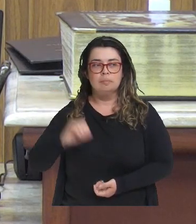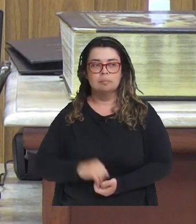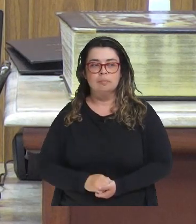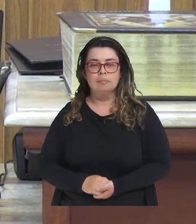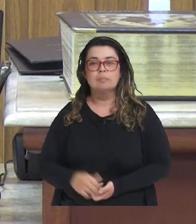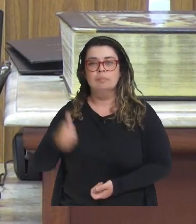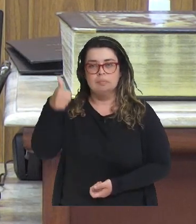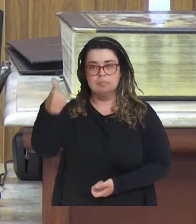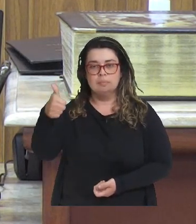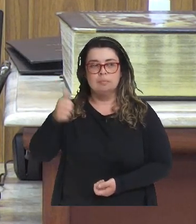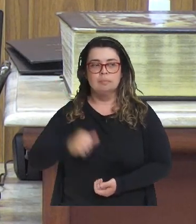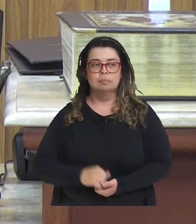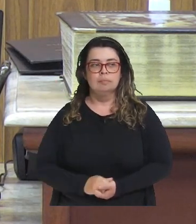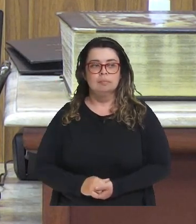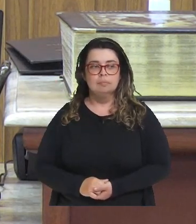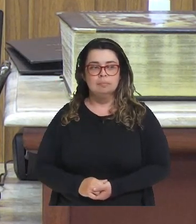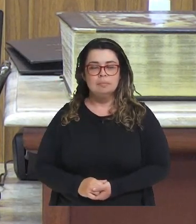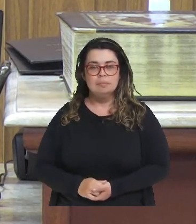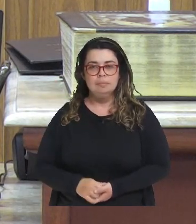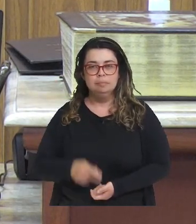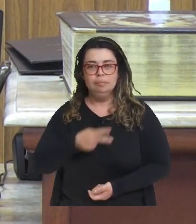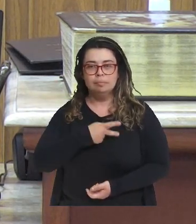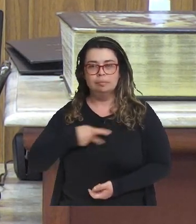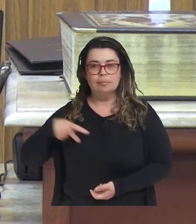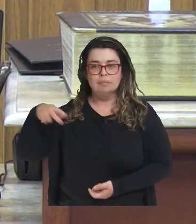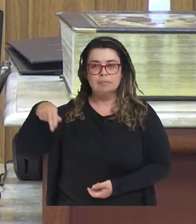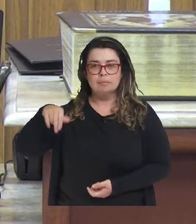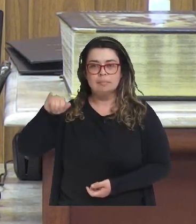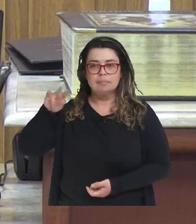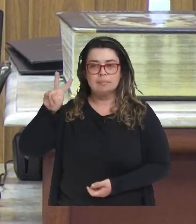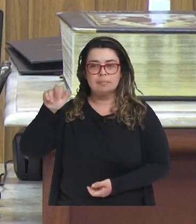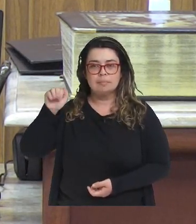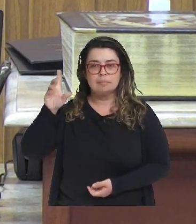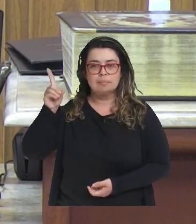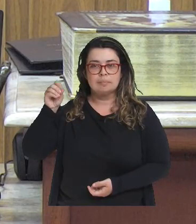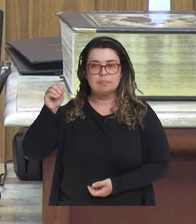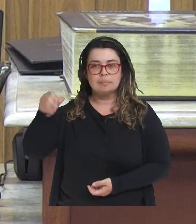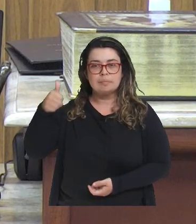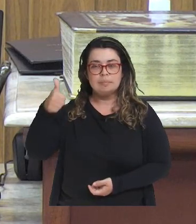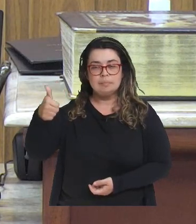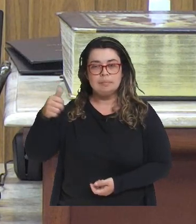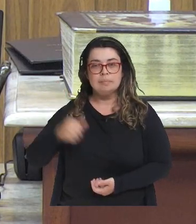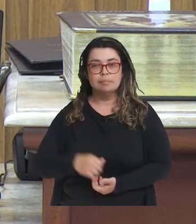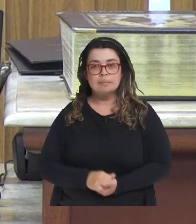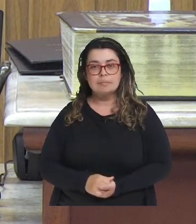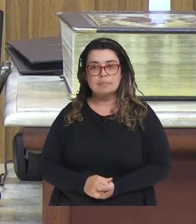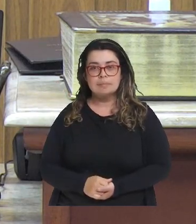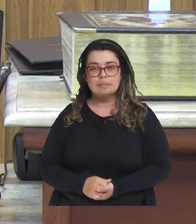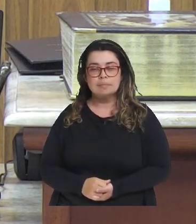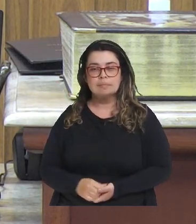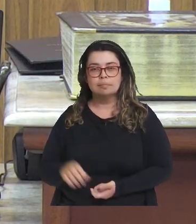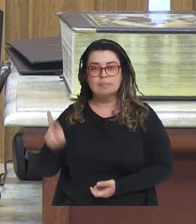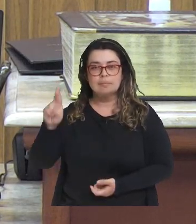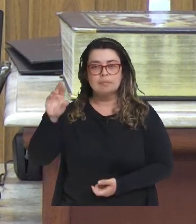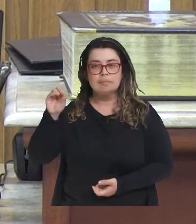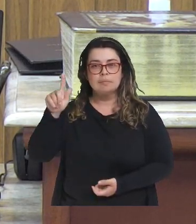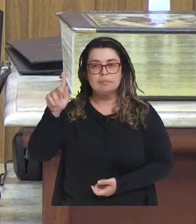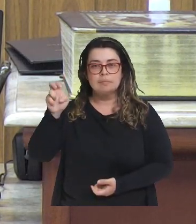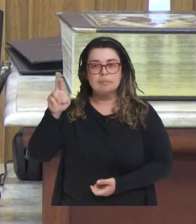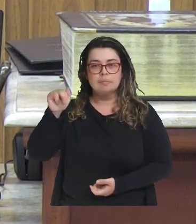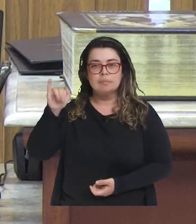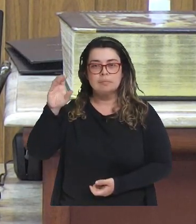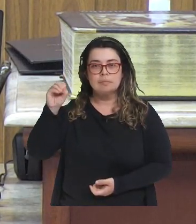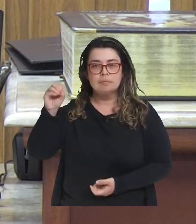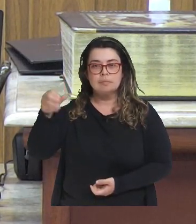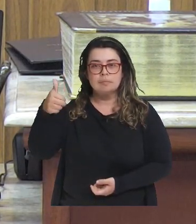Ramão, presente. Nivaldo dos Santos. Pastor Nivaldo da Pedanada, presente. Rogério Nascimento. Presente.